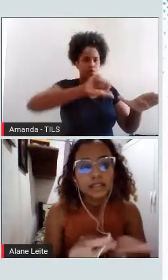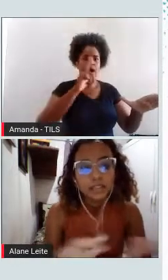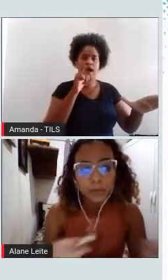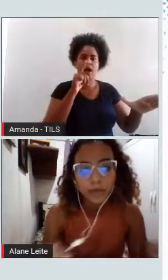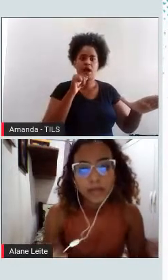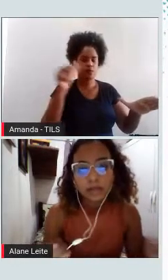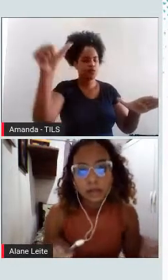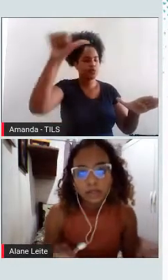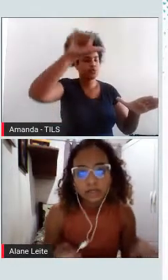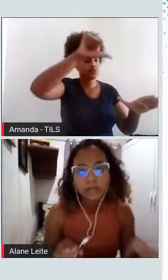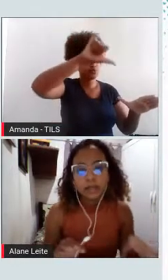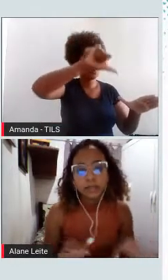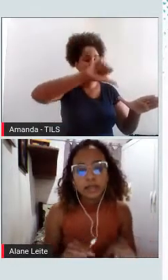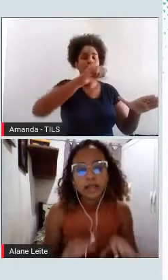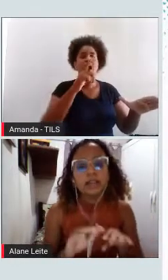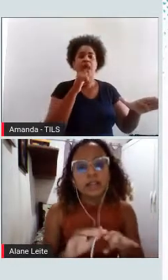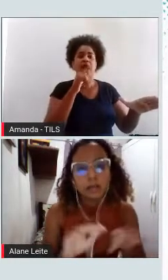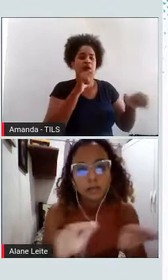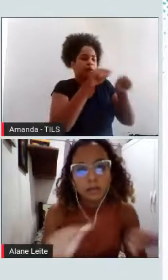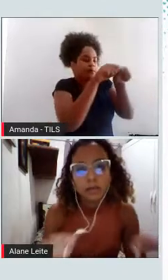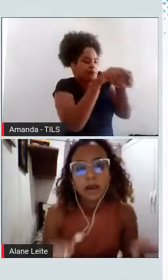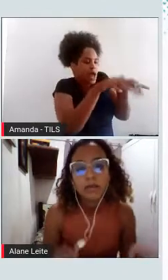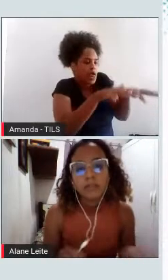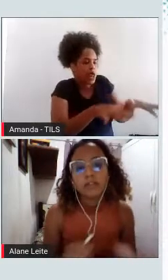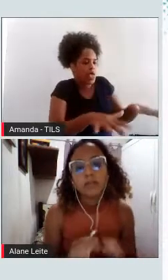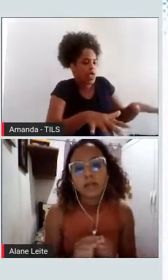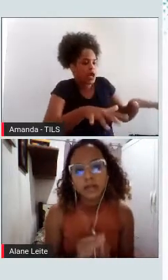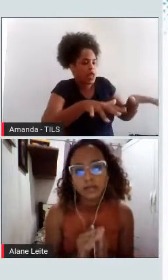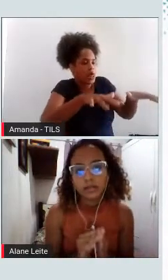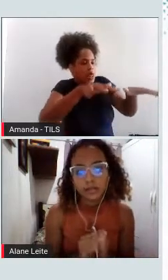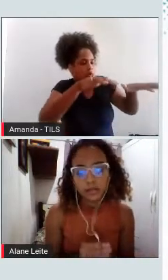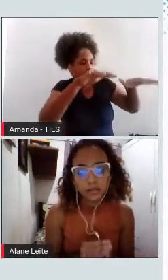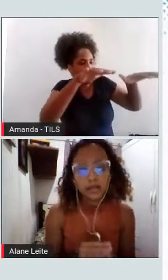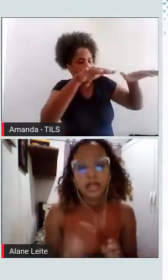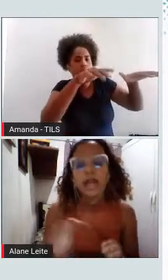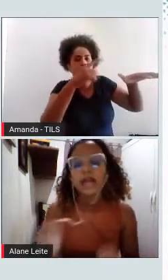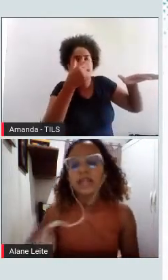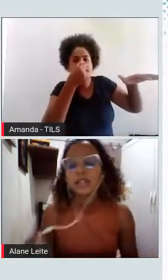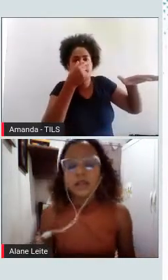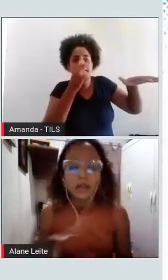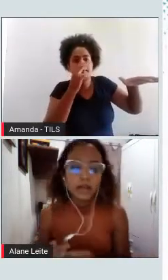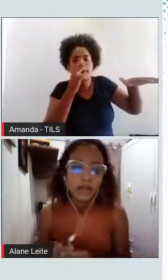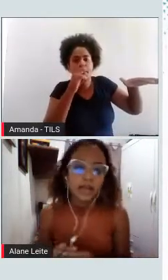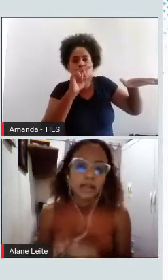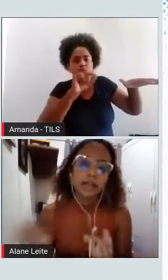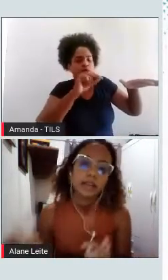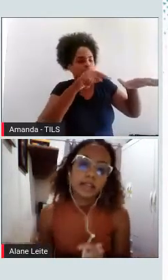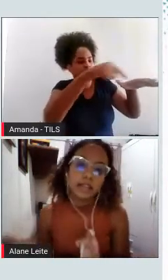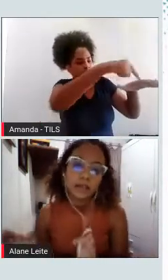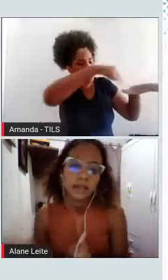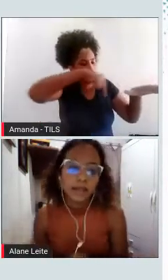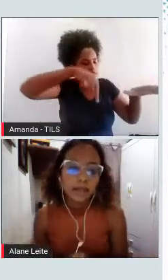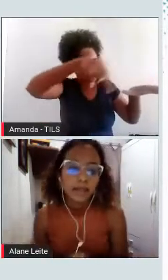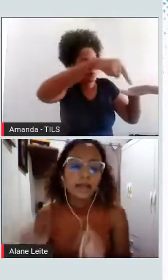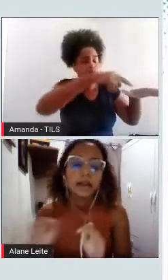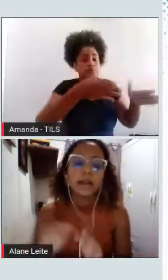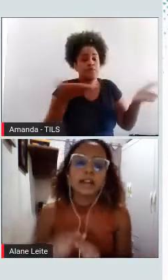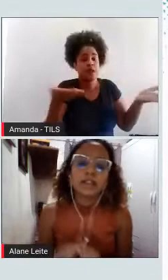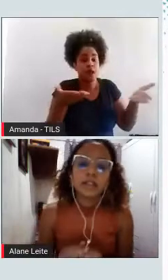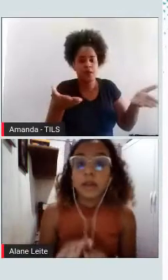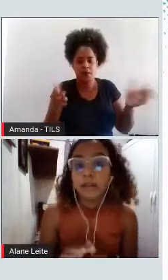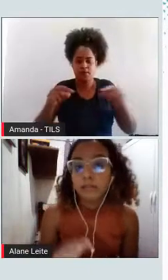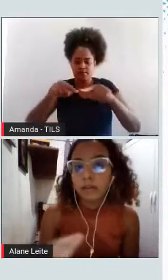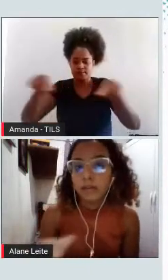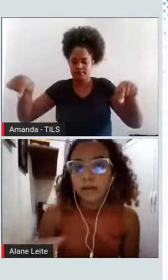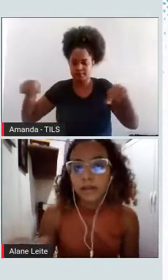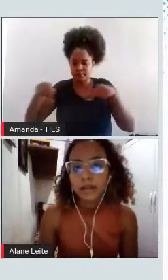vai se espalhar toda na panela, ela vai tomar uma forma redonda, não é isso? E se eu colocar na travessa quadrada, ela